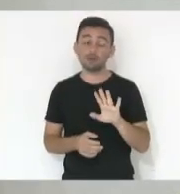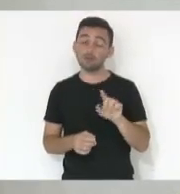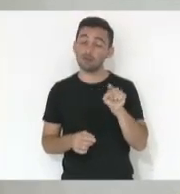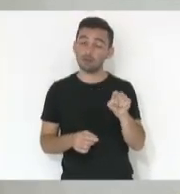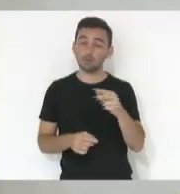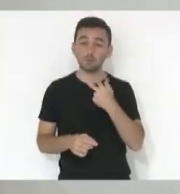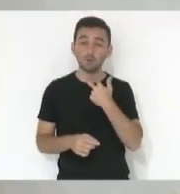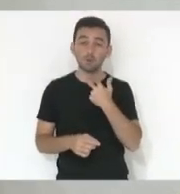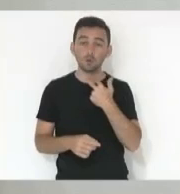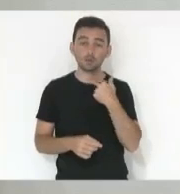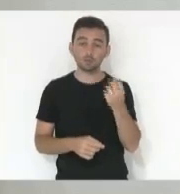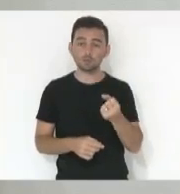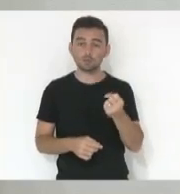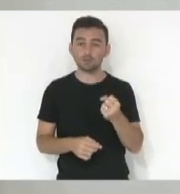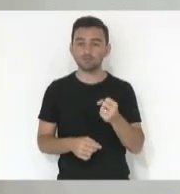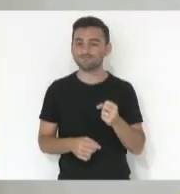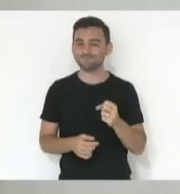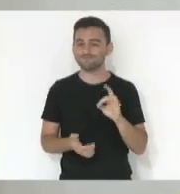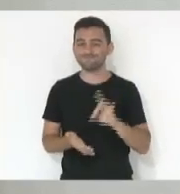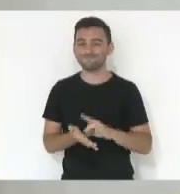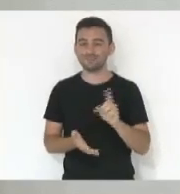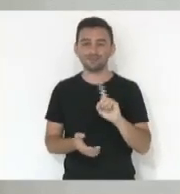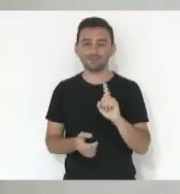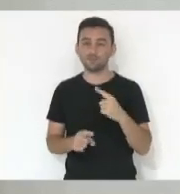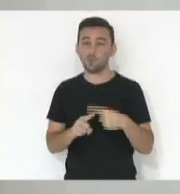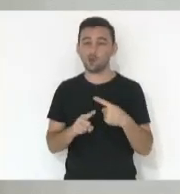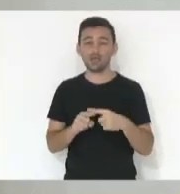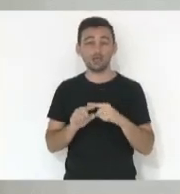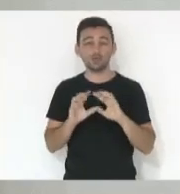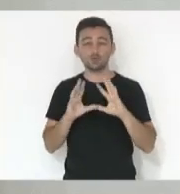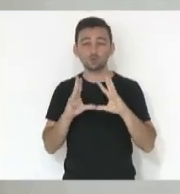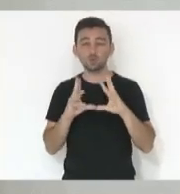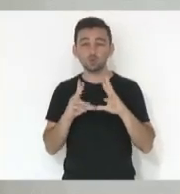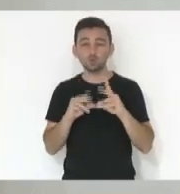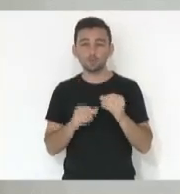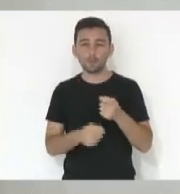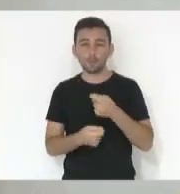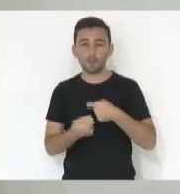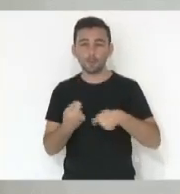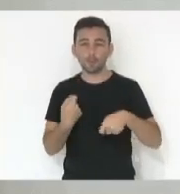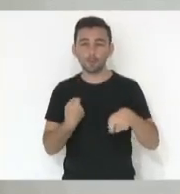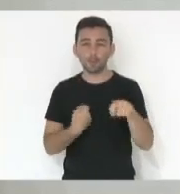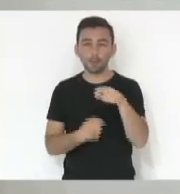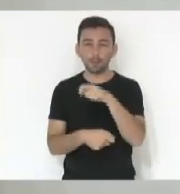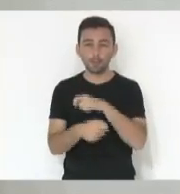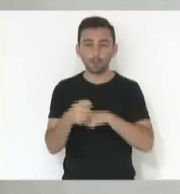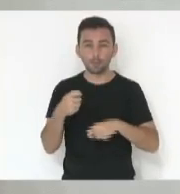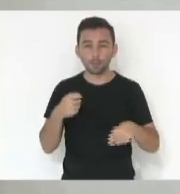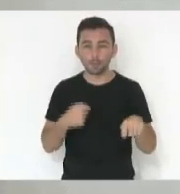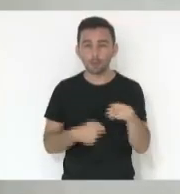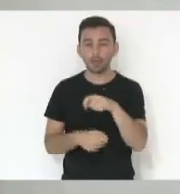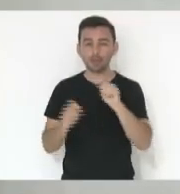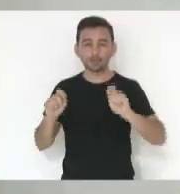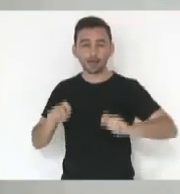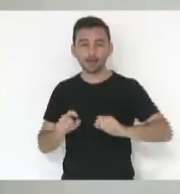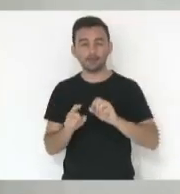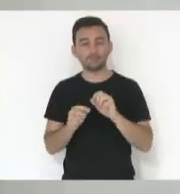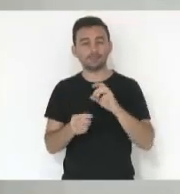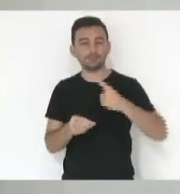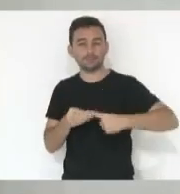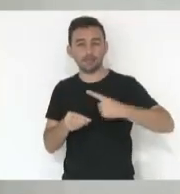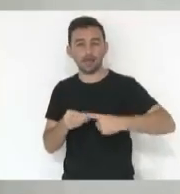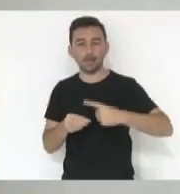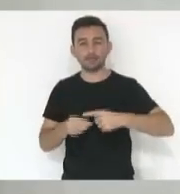grande inverdade, porque todas as matérias-primas que movem as cidades, que geram os empregos, são